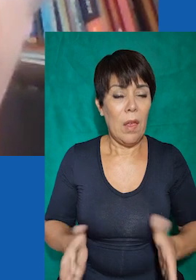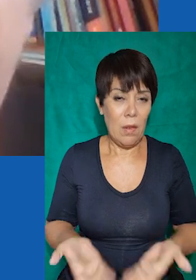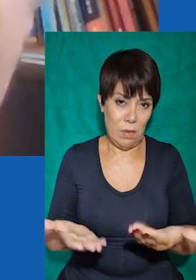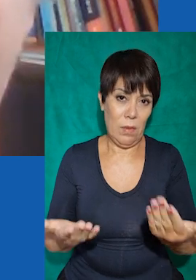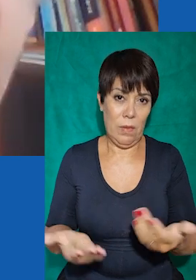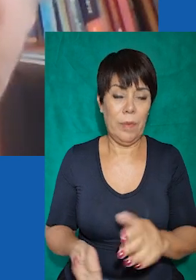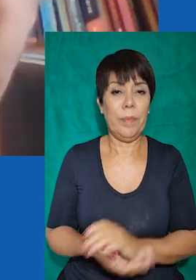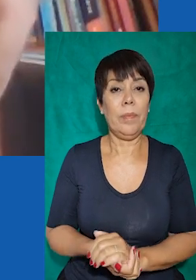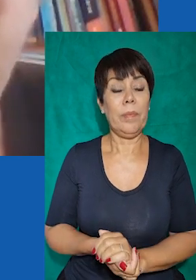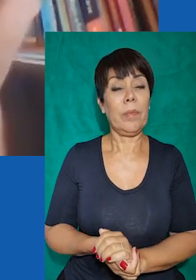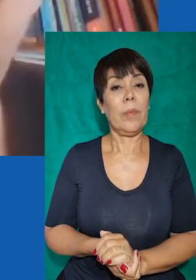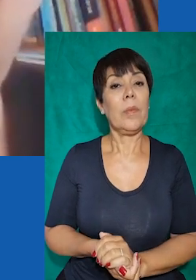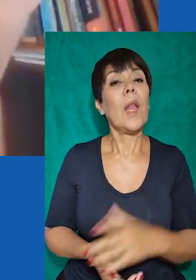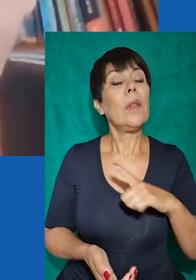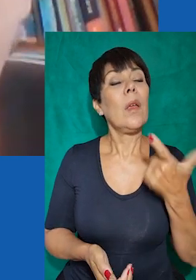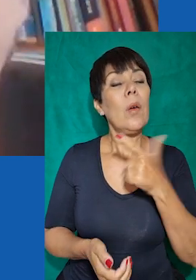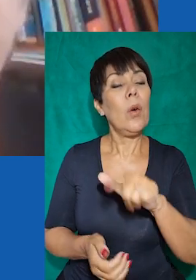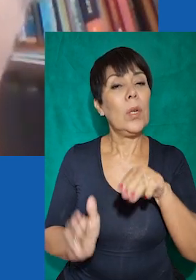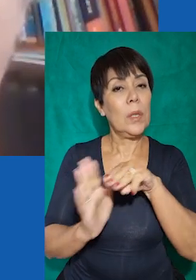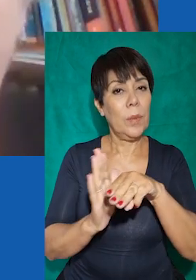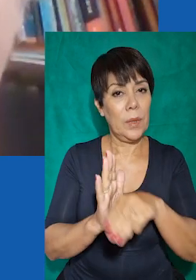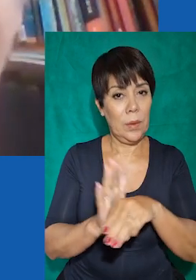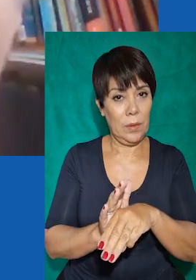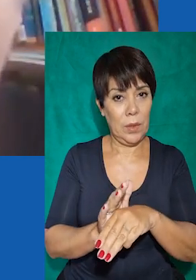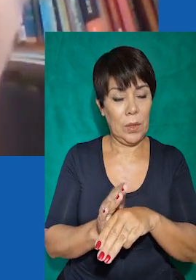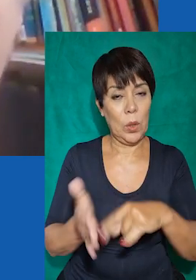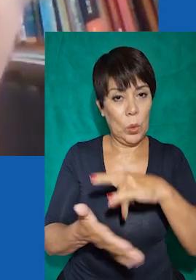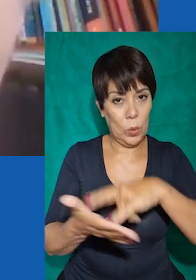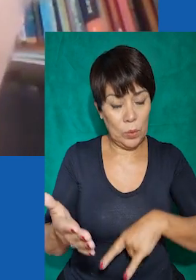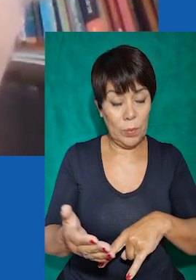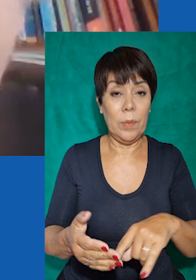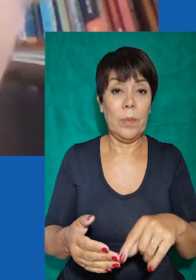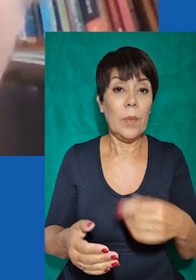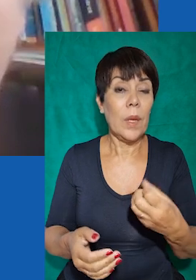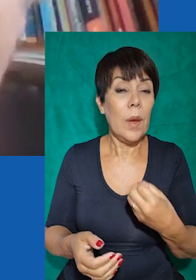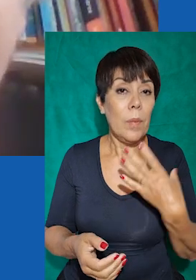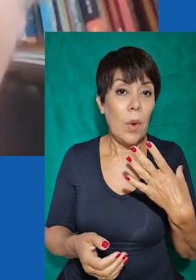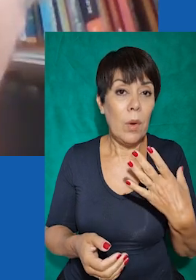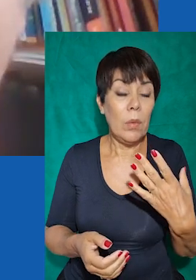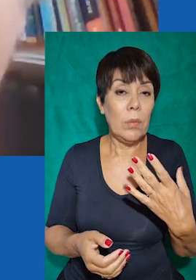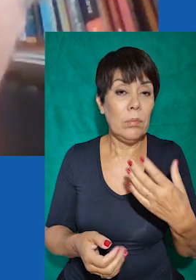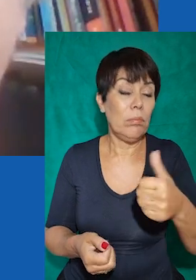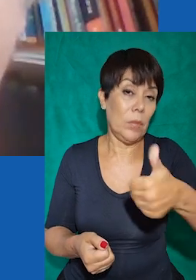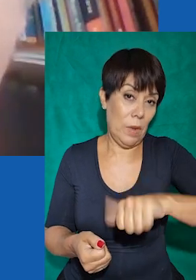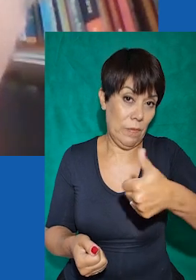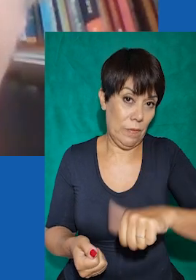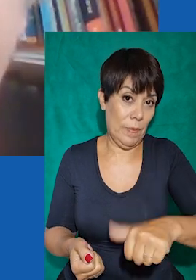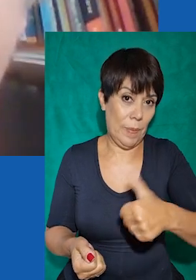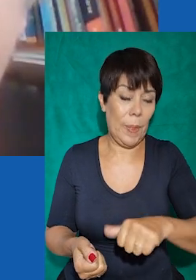Mas há outra medida cartorial que vale a pena, na qual vale a pena pensar, que